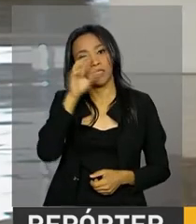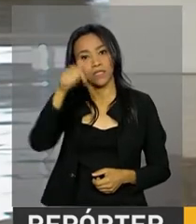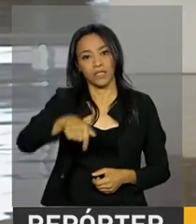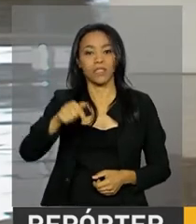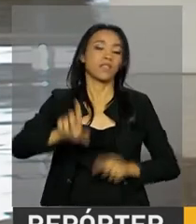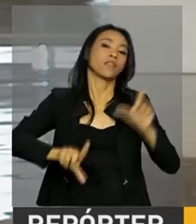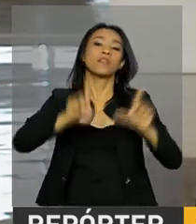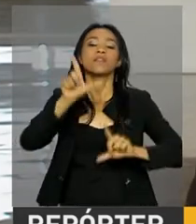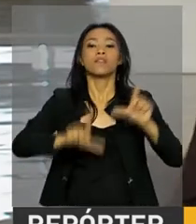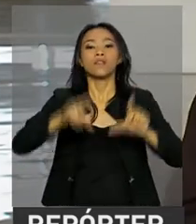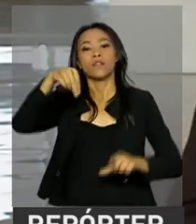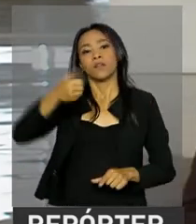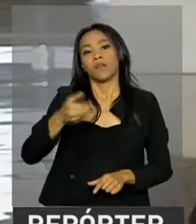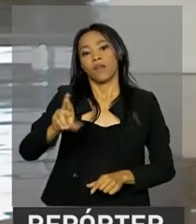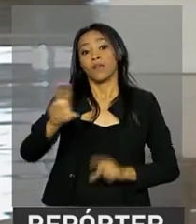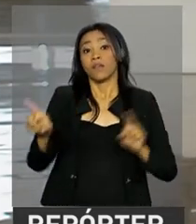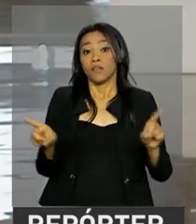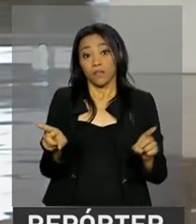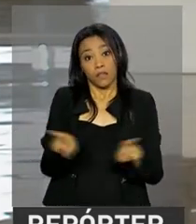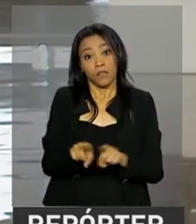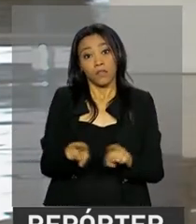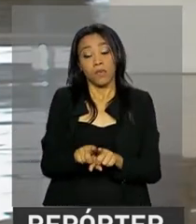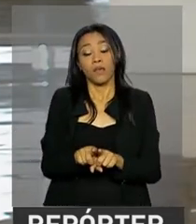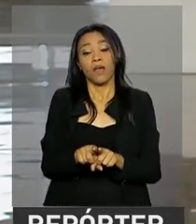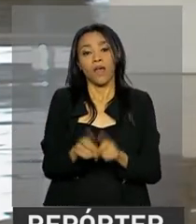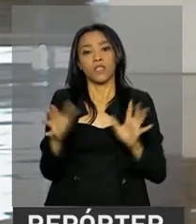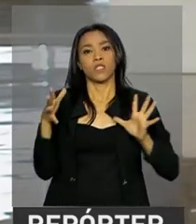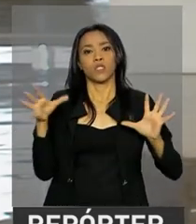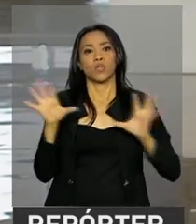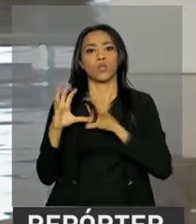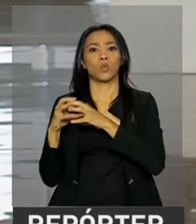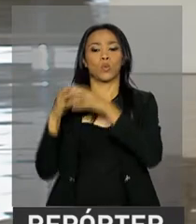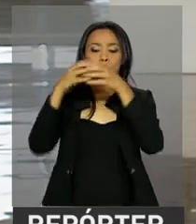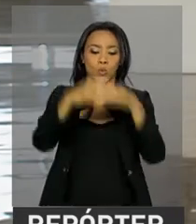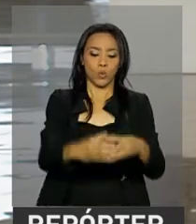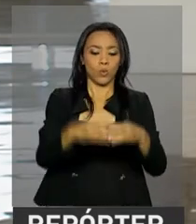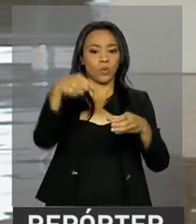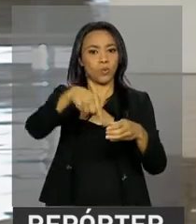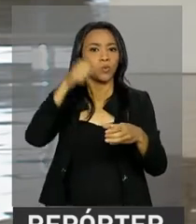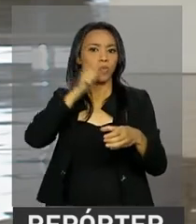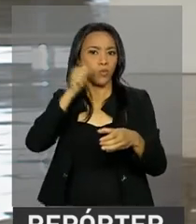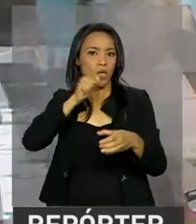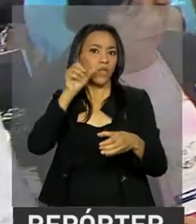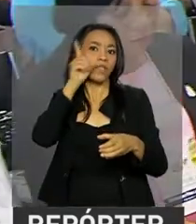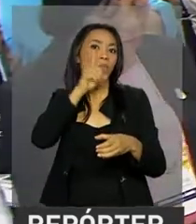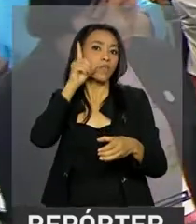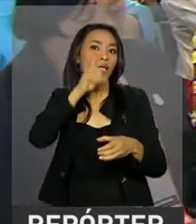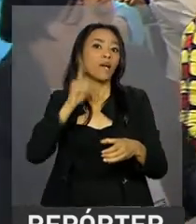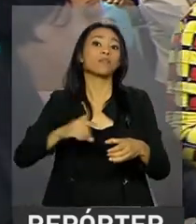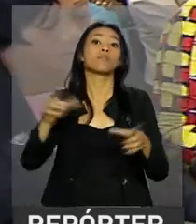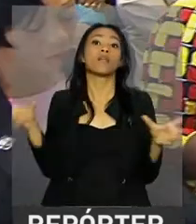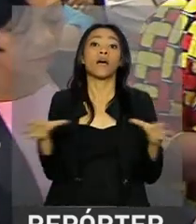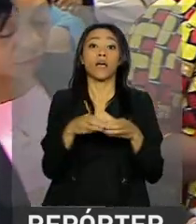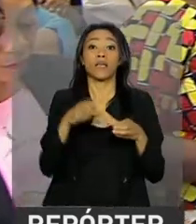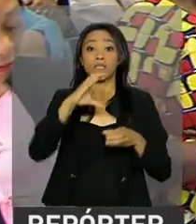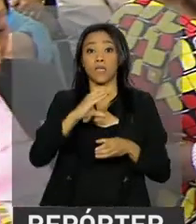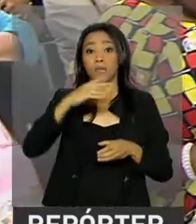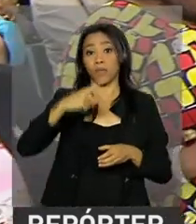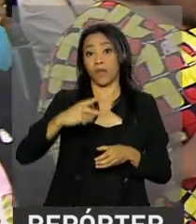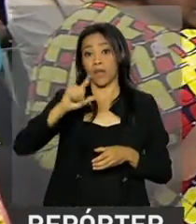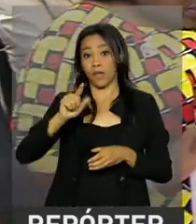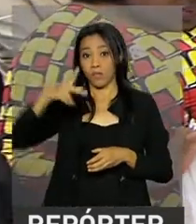mesmo presidente michel temer recebeu agora pela manhã esse grupo de parlamentares da rede de mulheres da cplp que a comunidade de